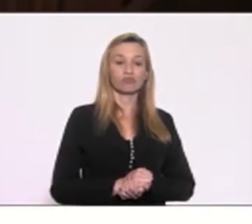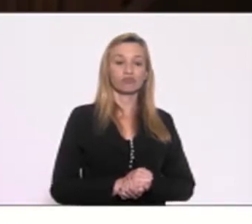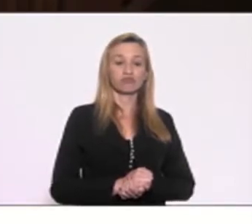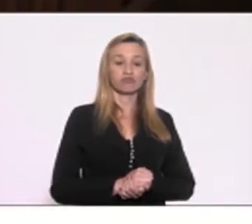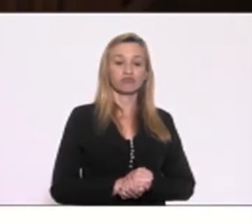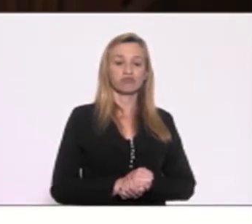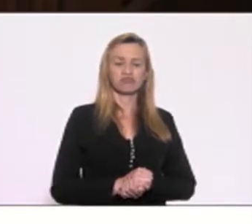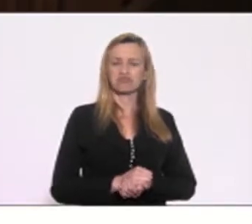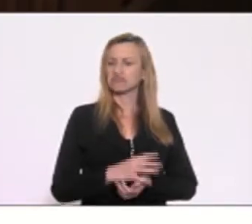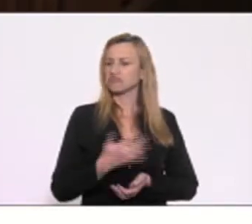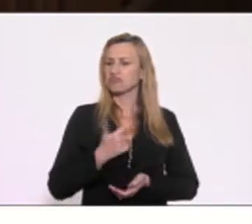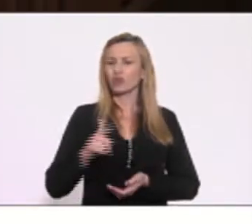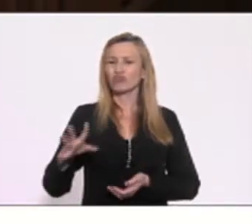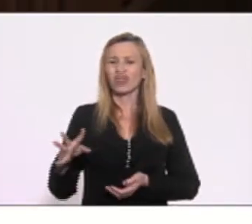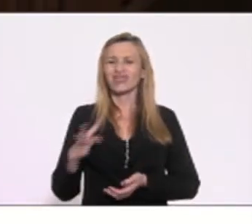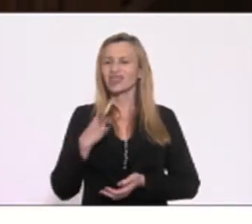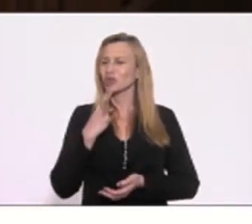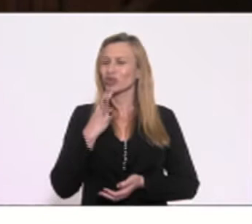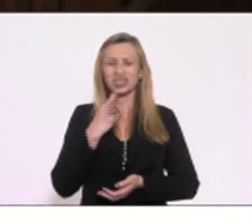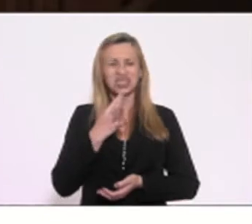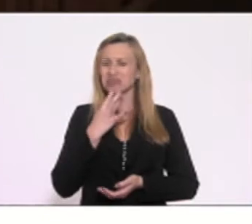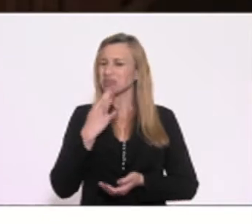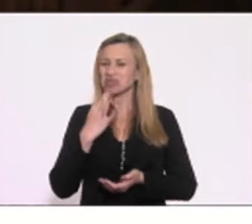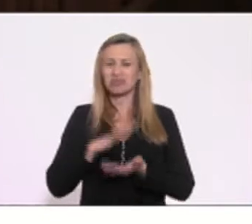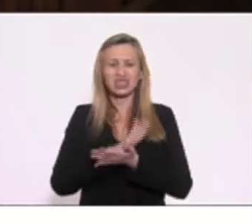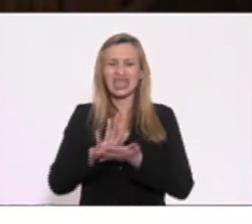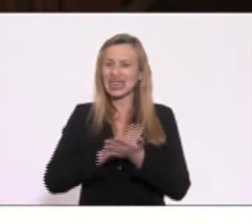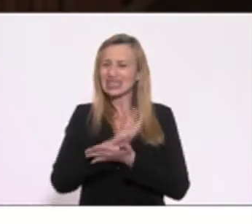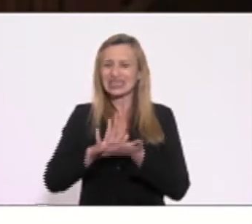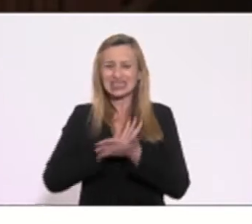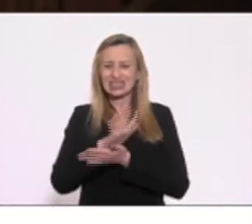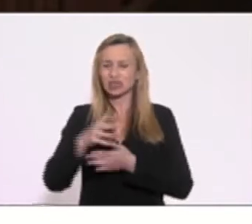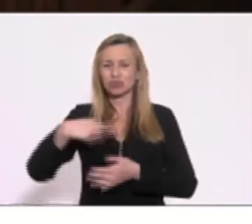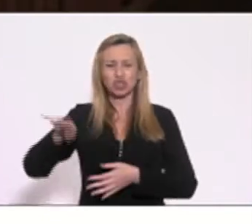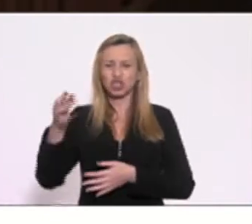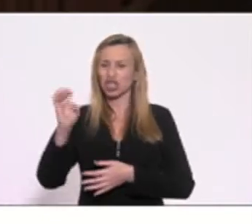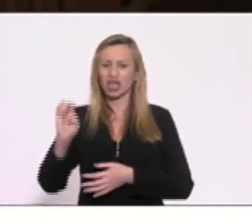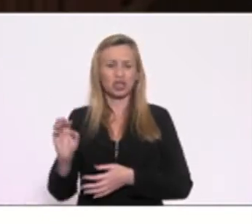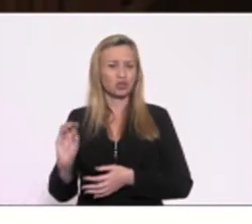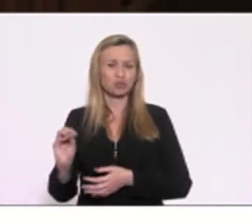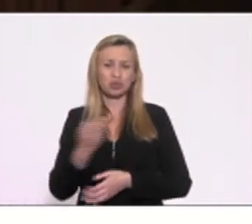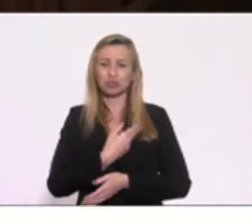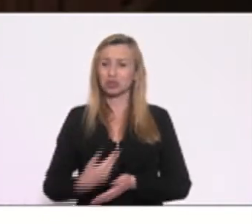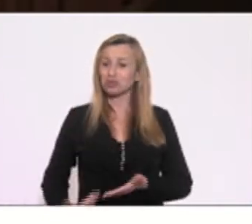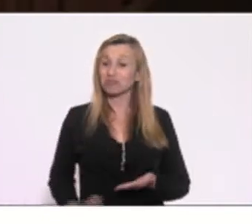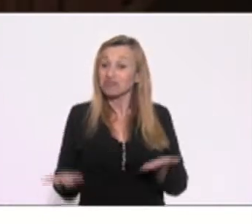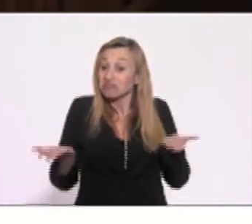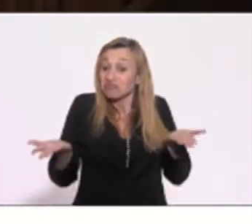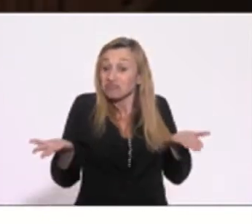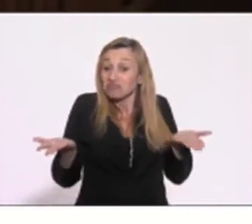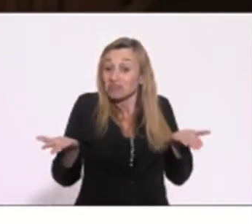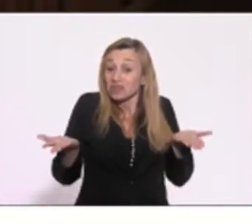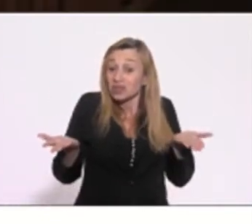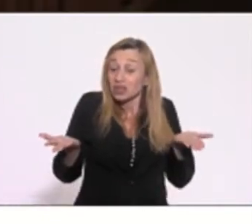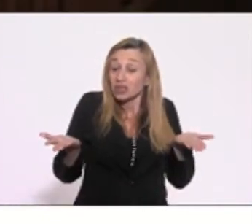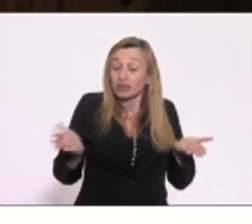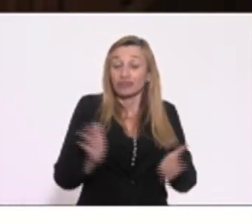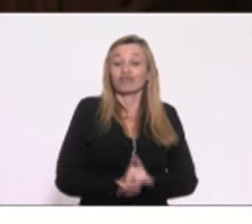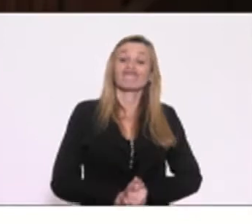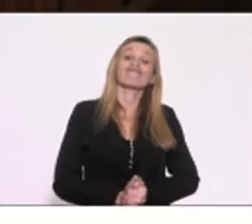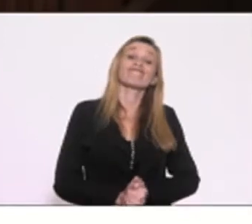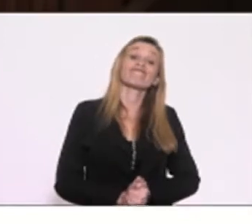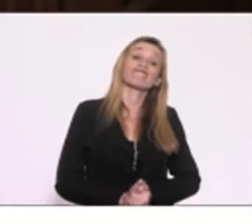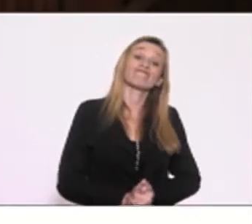do Ministério Público. Então, o que deseja o presidente da República? De alto a